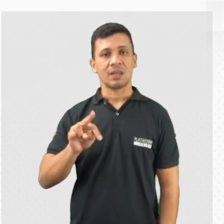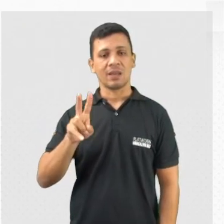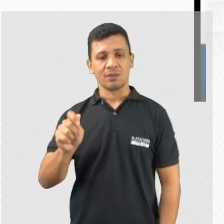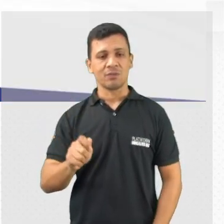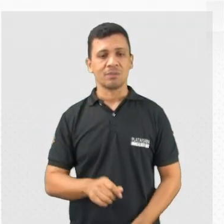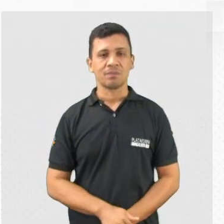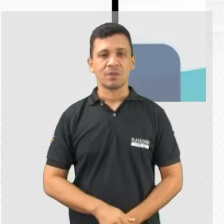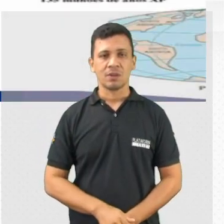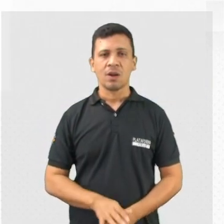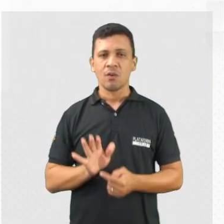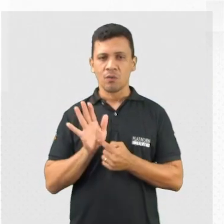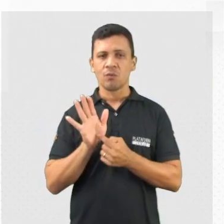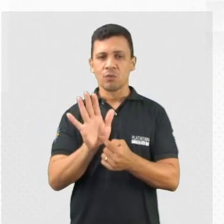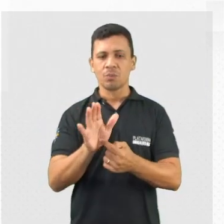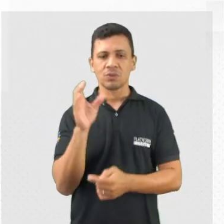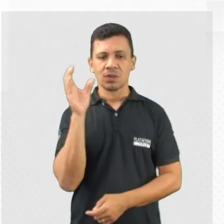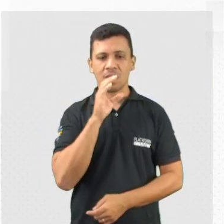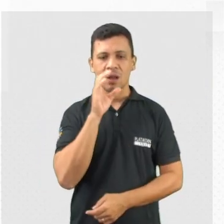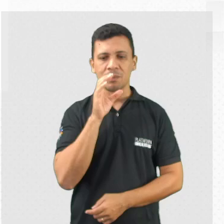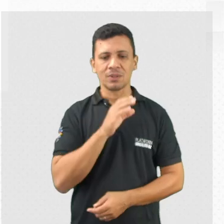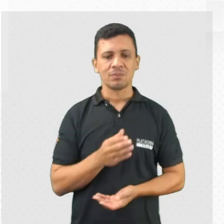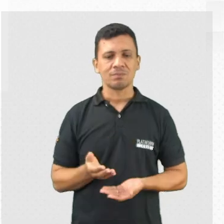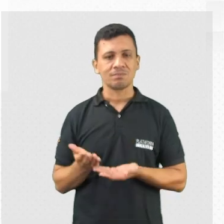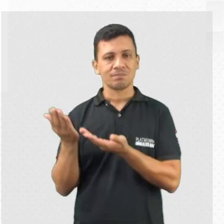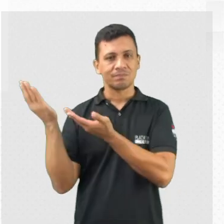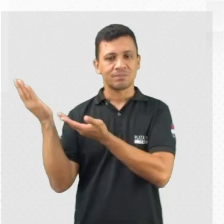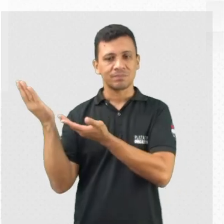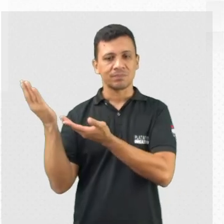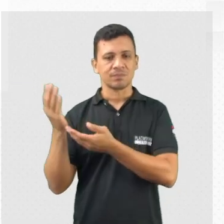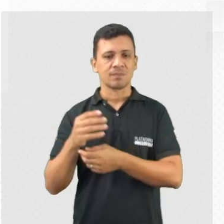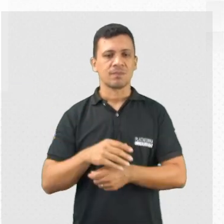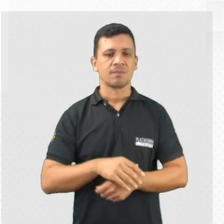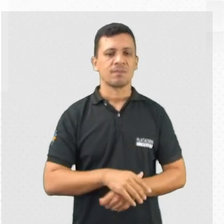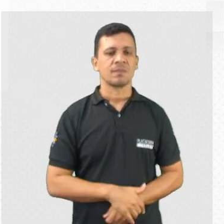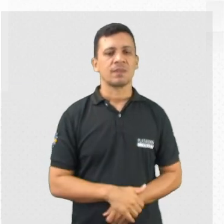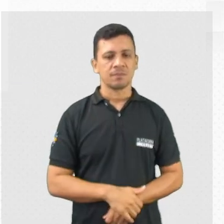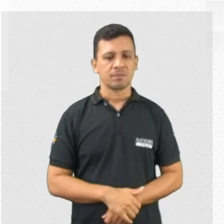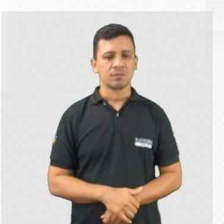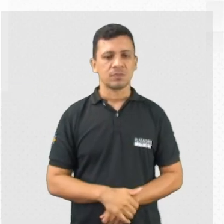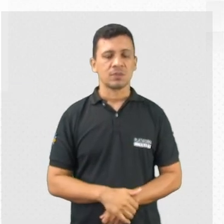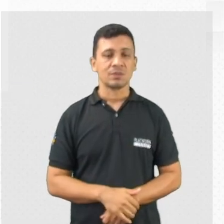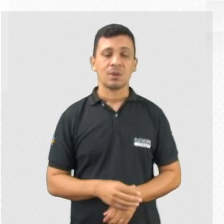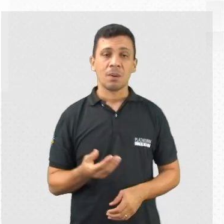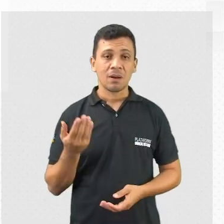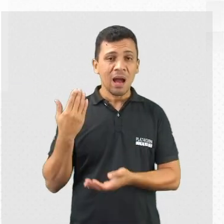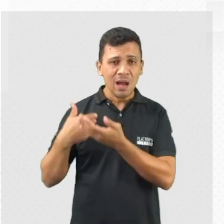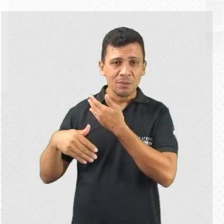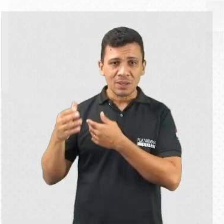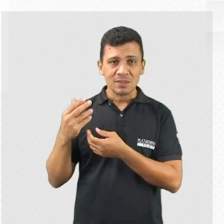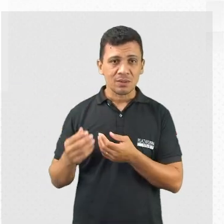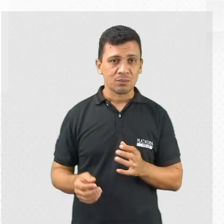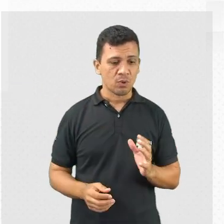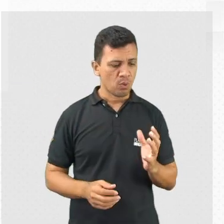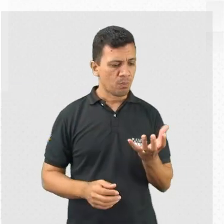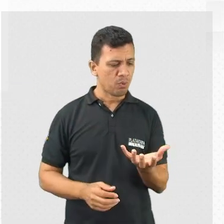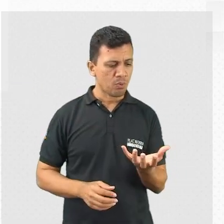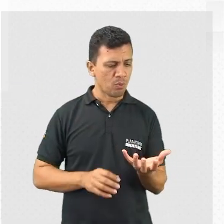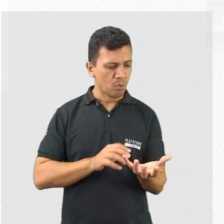imagem rapidamente. A teoria da deriva continental é essa, tá? Os nossos continentes